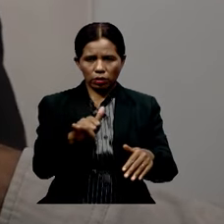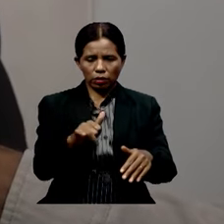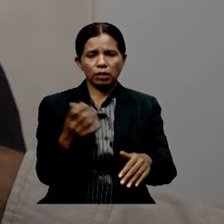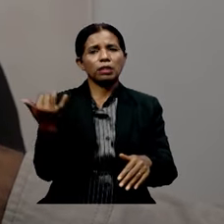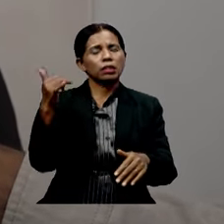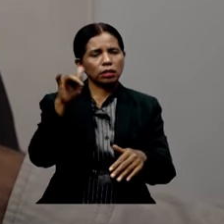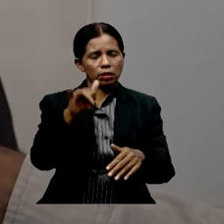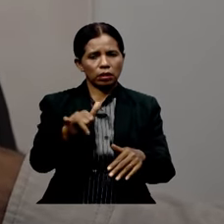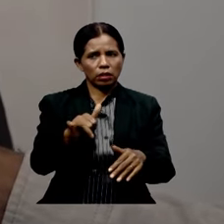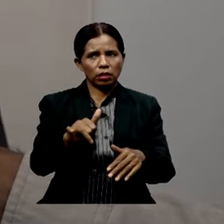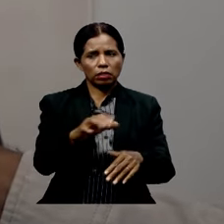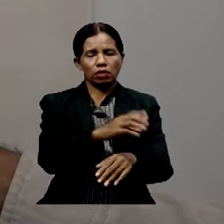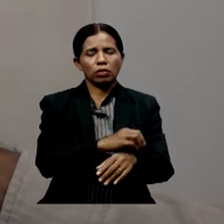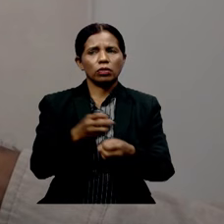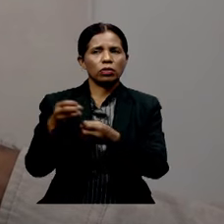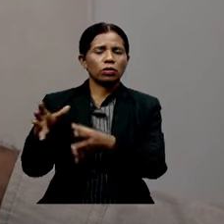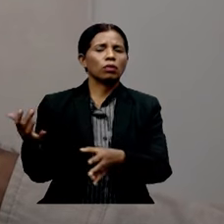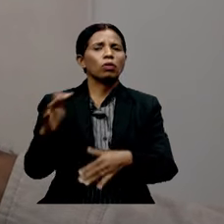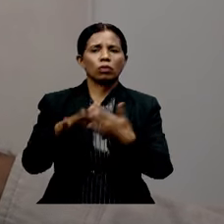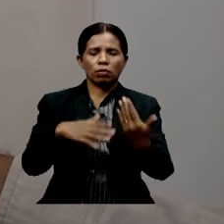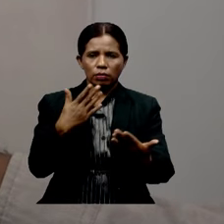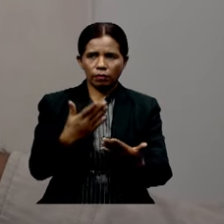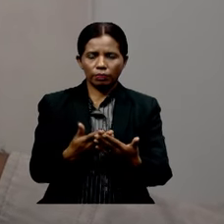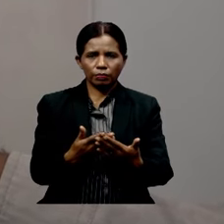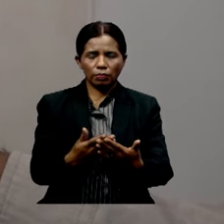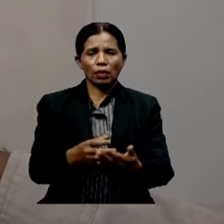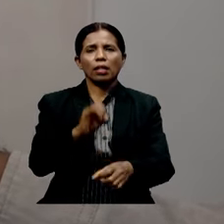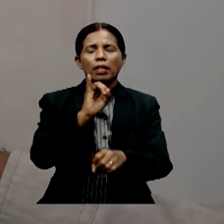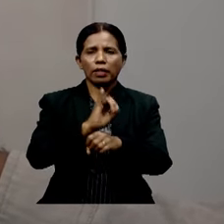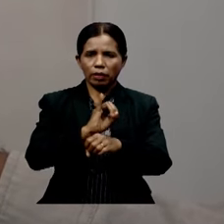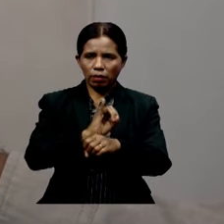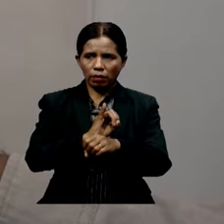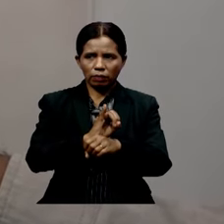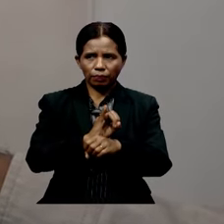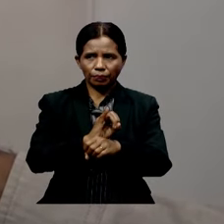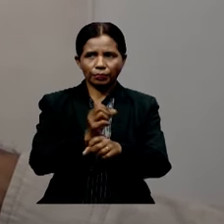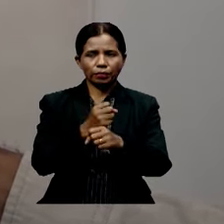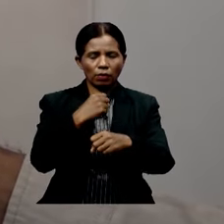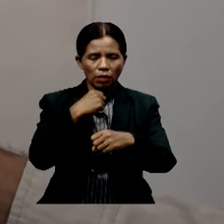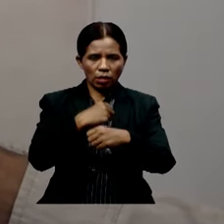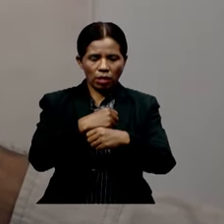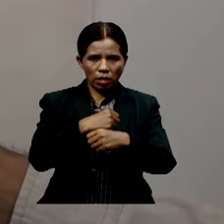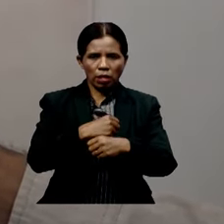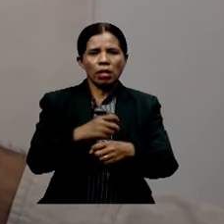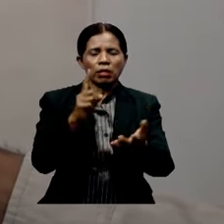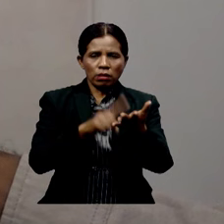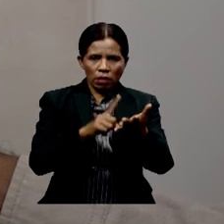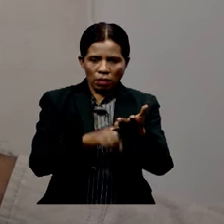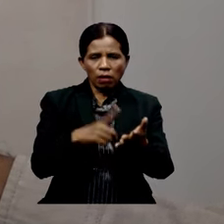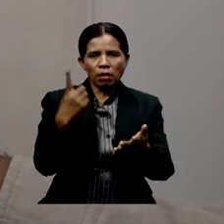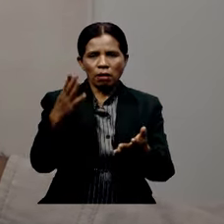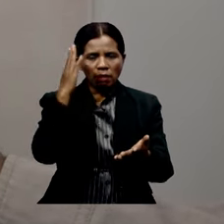be divorciado ho hirak ne to igreja halo discernimento ida